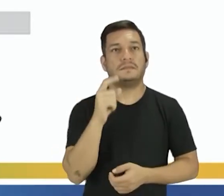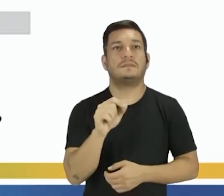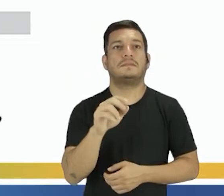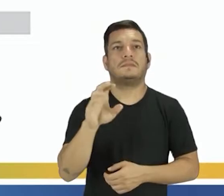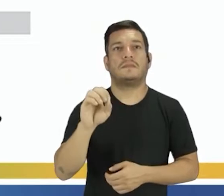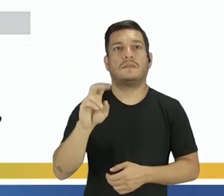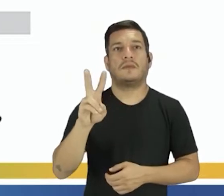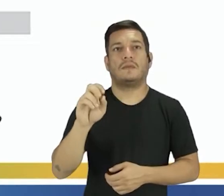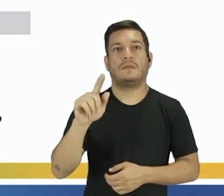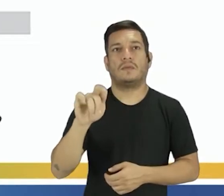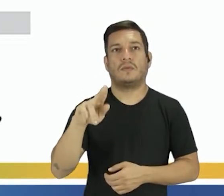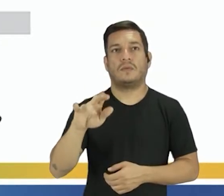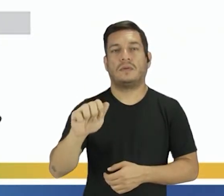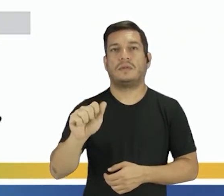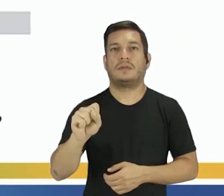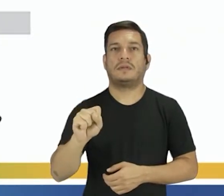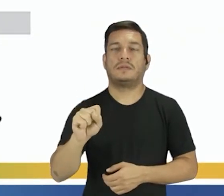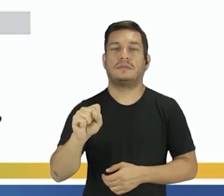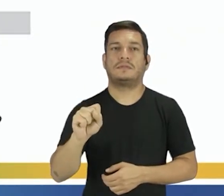as oogônias, tá?